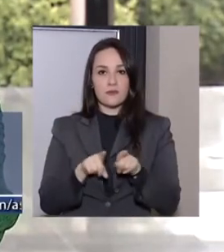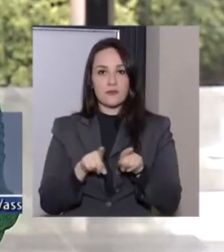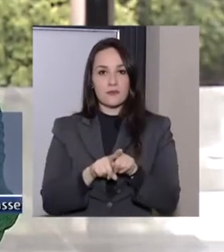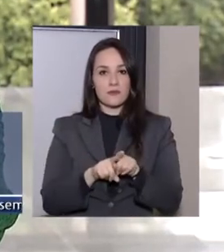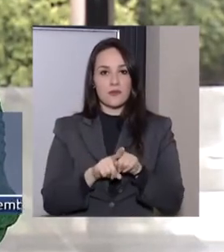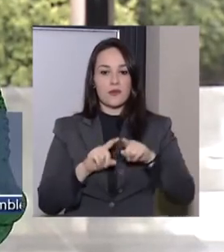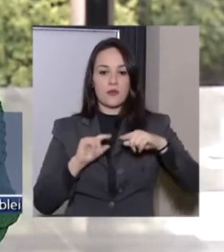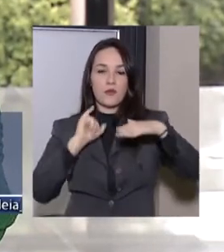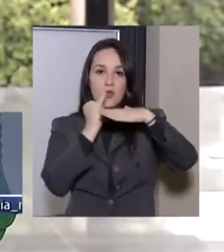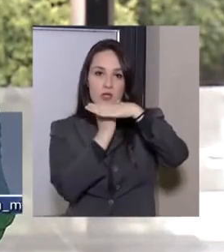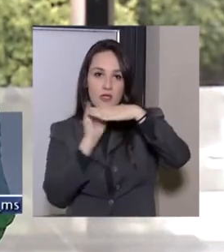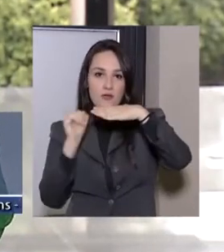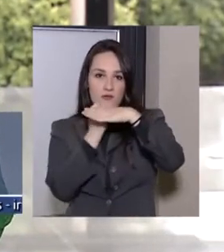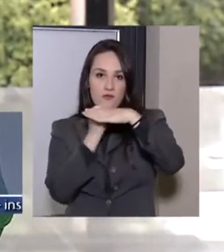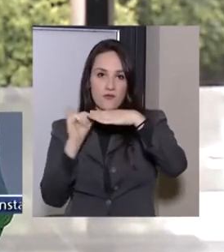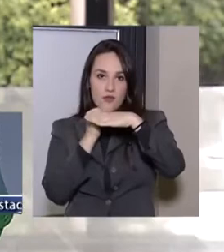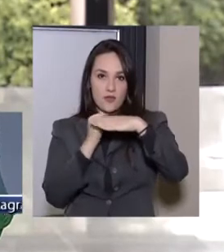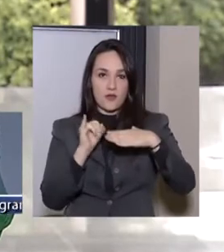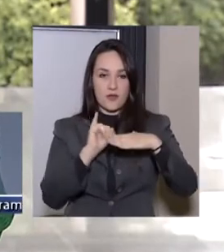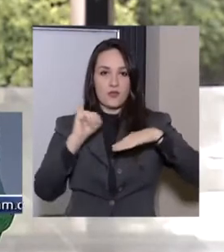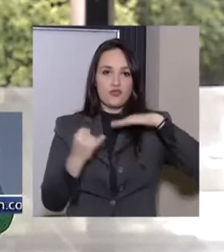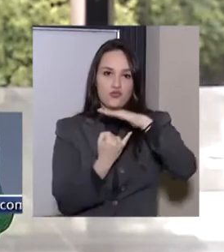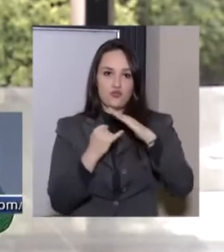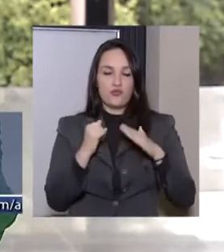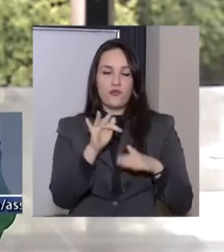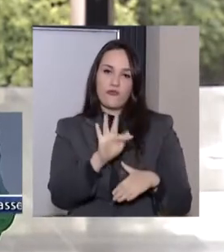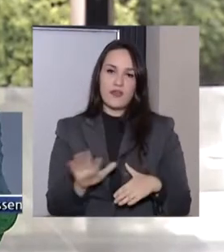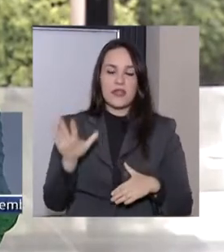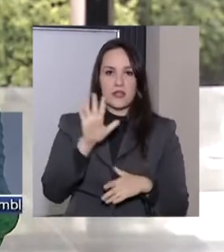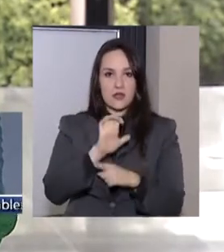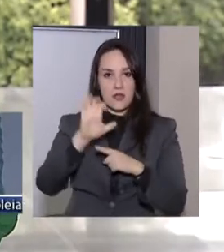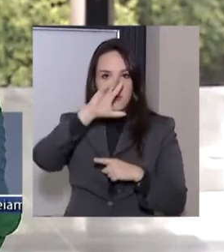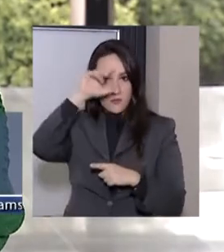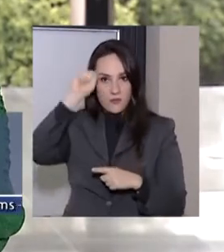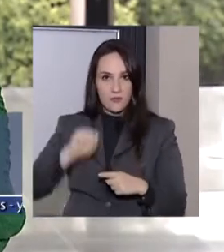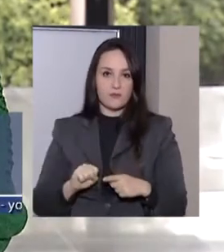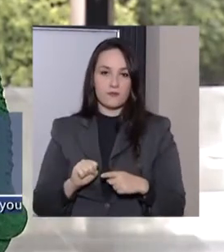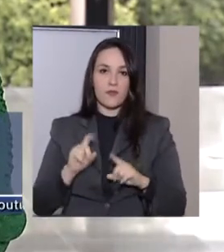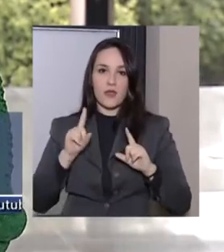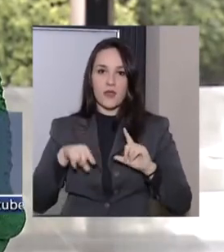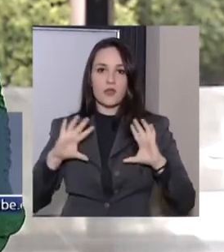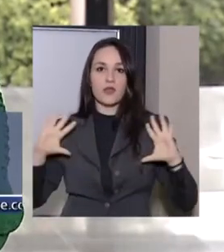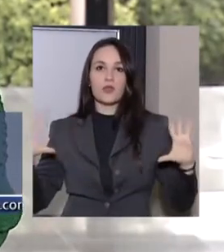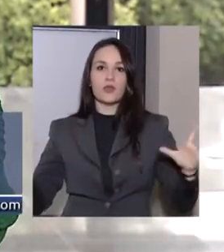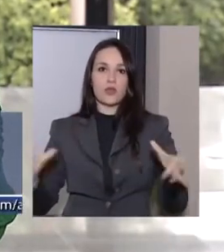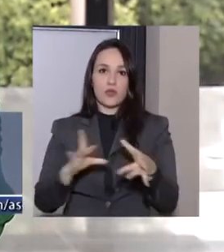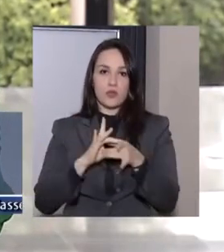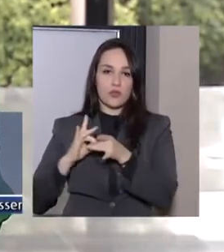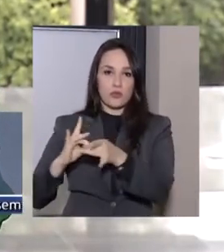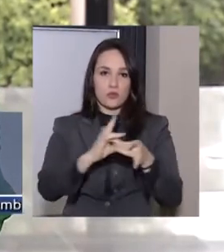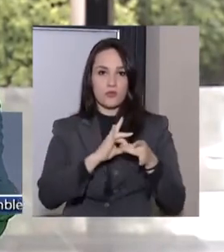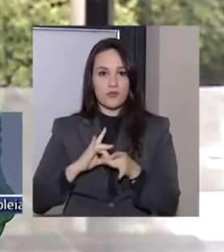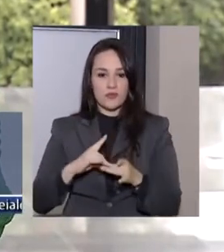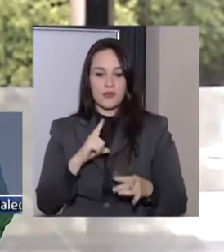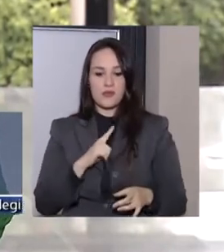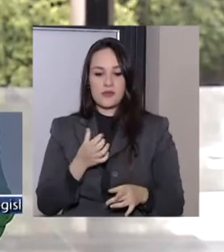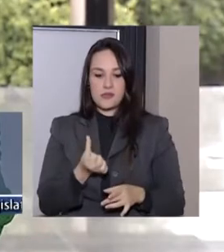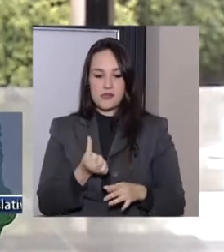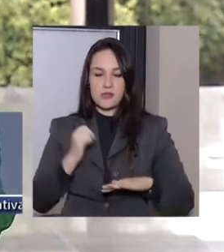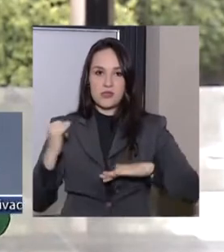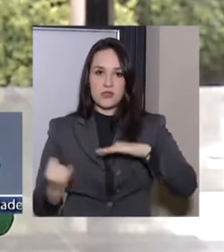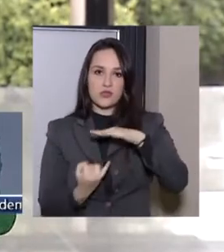IFMS, que é o Instituto Federal de Mato Grosso do Sul. Então, unidas Essas seis instituições